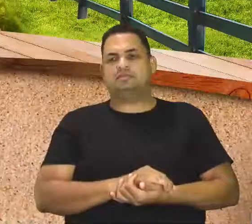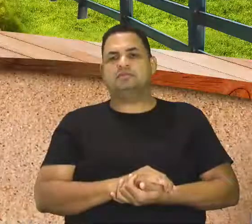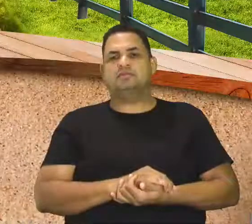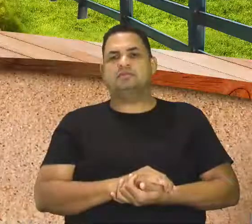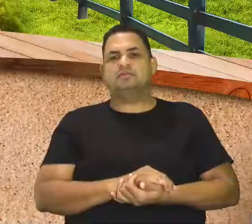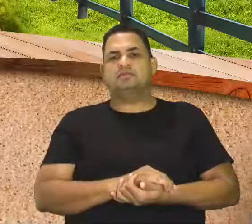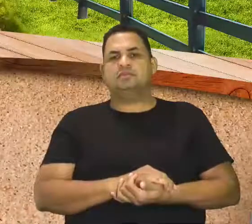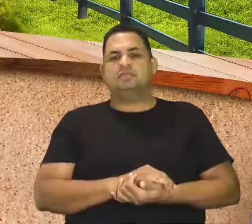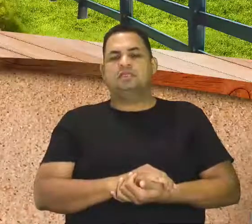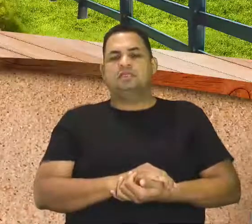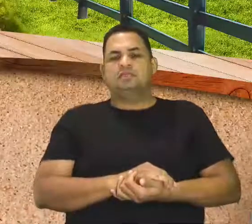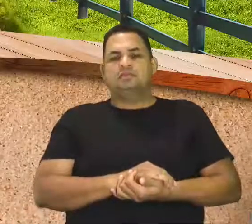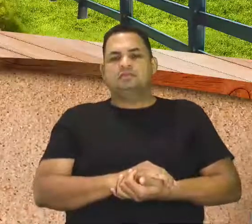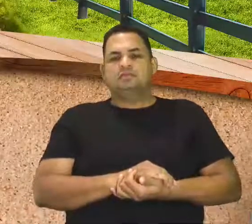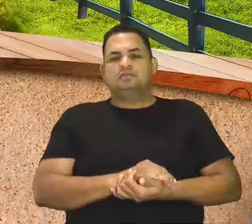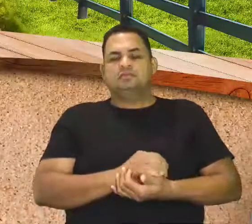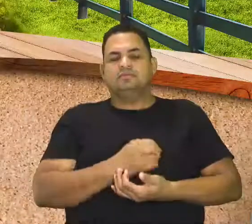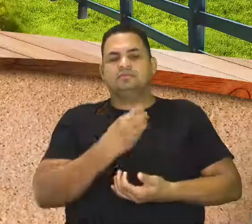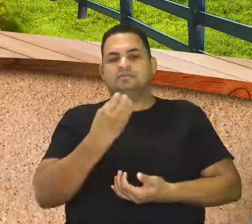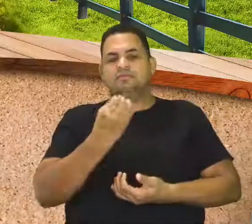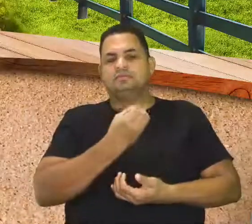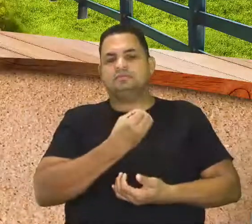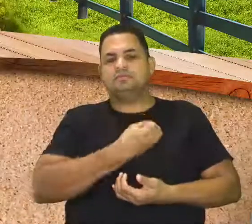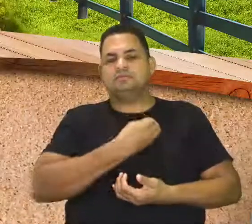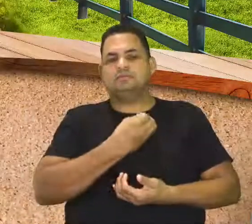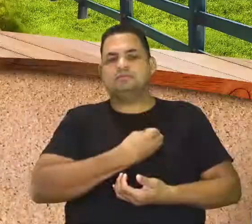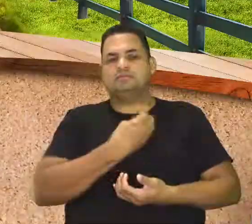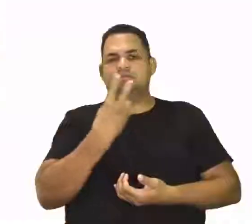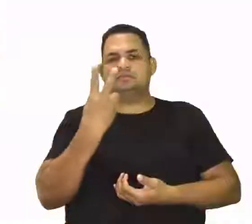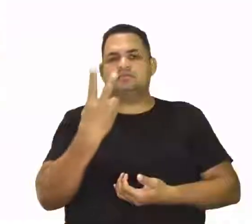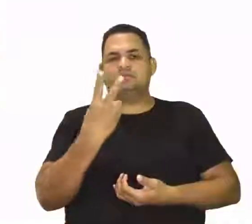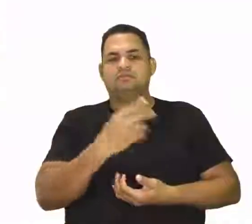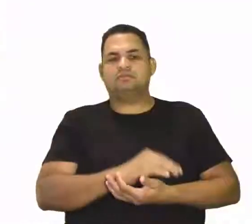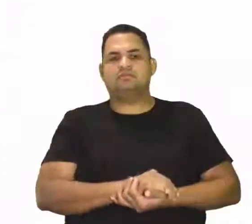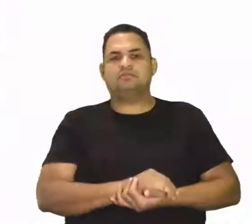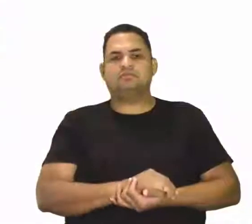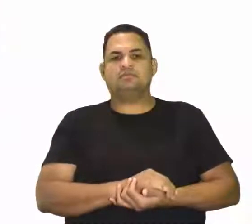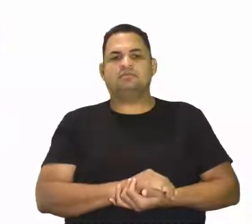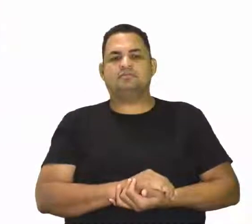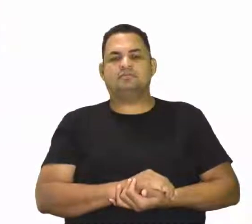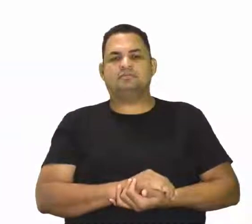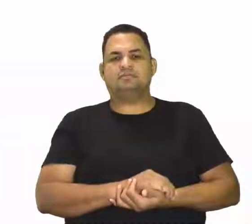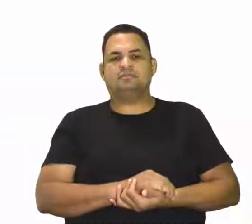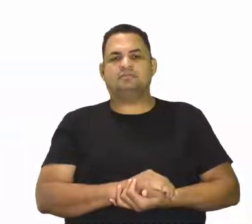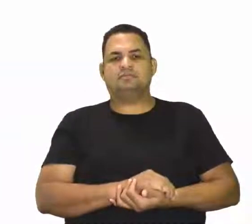vamos lá para a segunda questão, meu diretor. Aumenta aqui para mim.